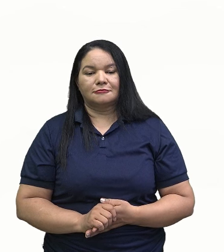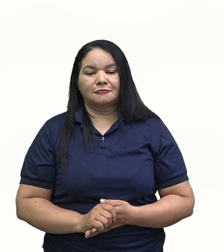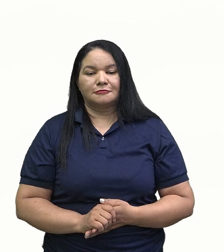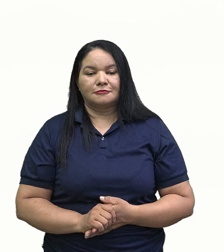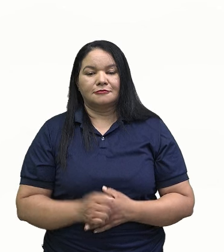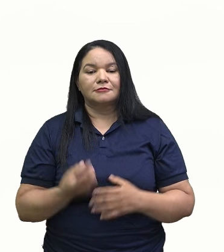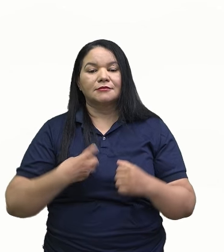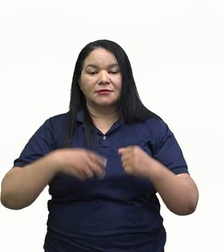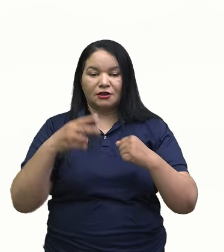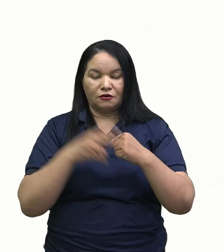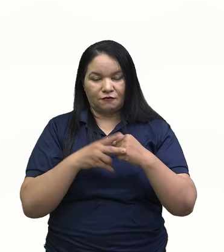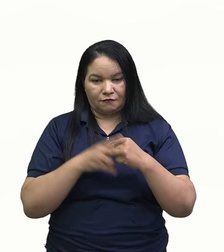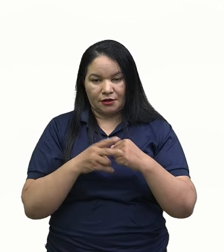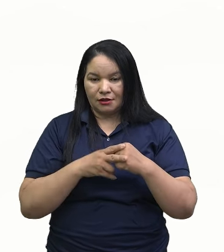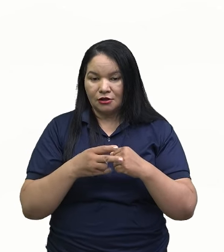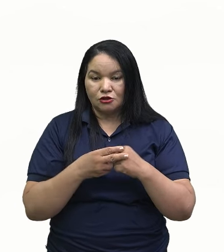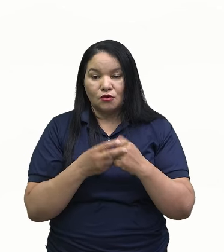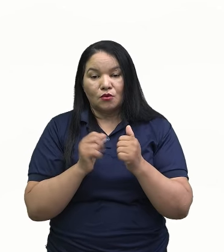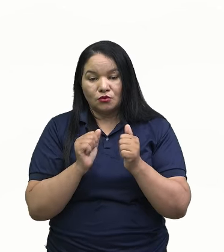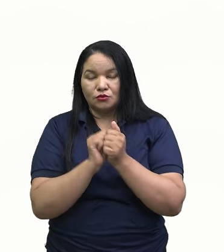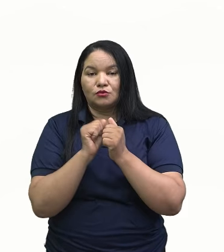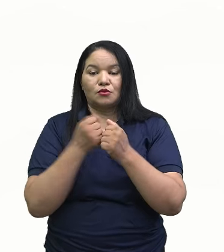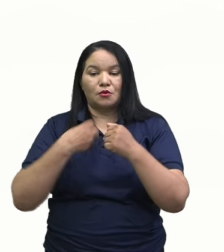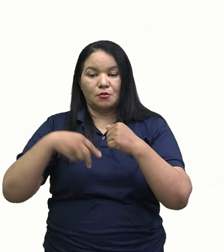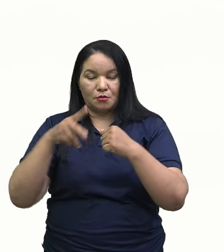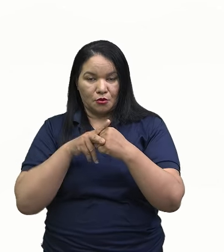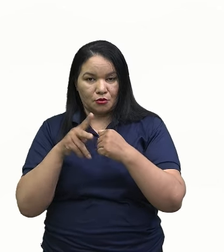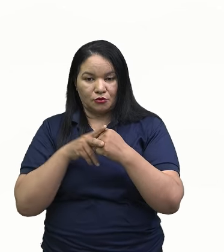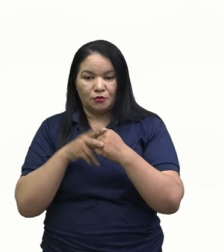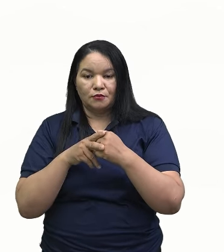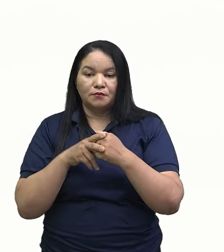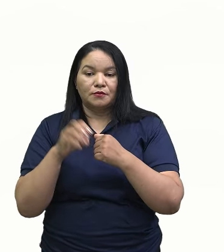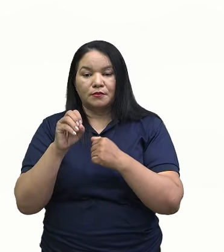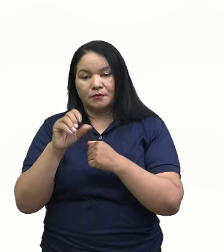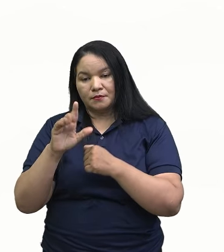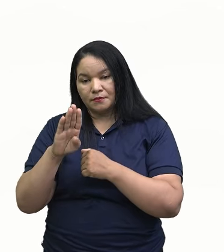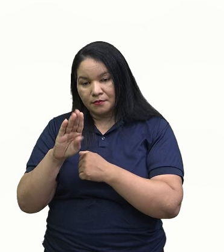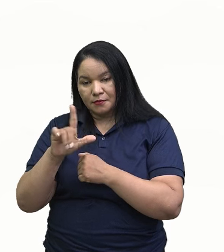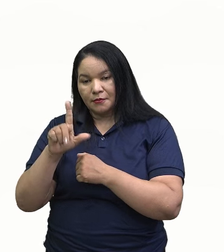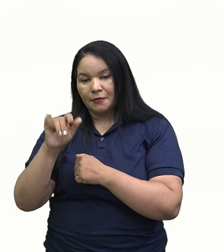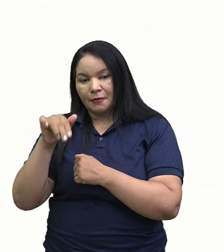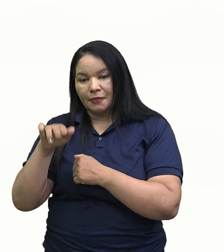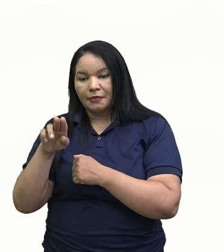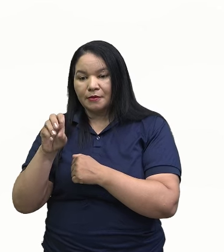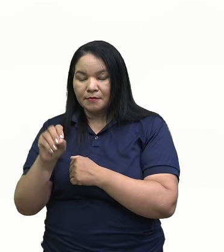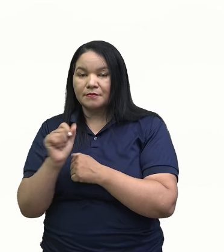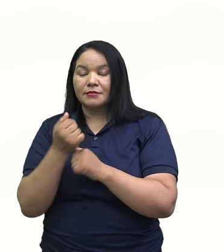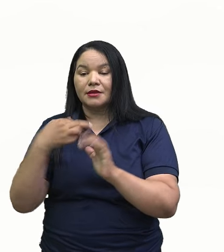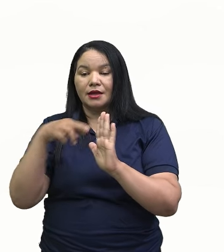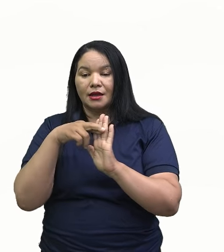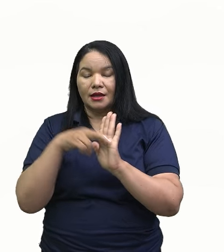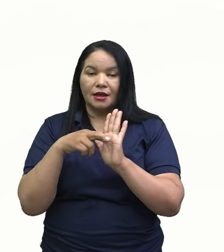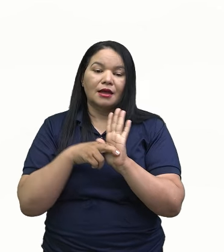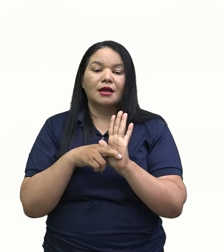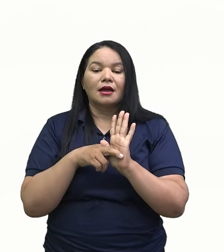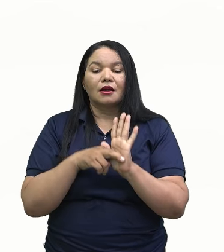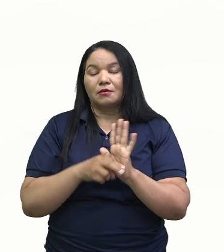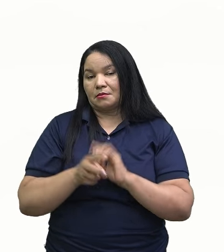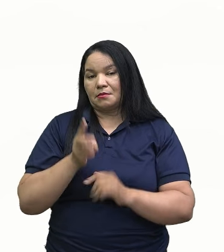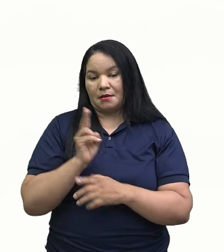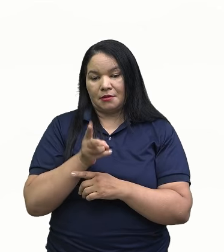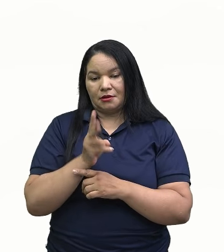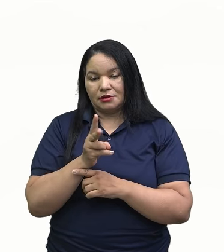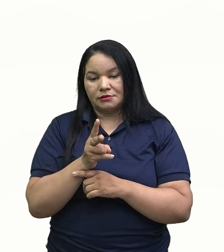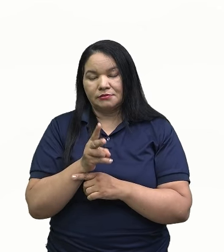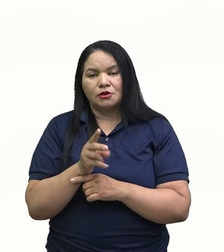Em verbos seguidos de pronomes oblíquos, átonos, as regras de acentuação gráfica permanecem. O